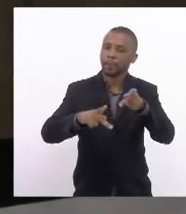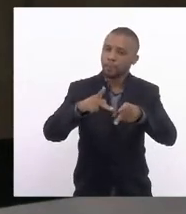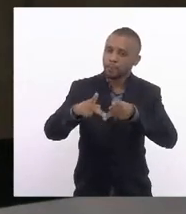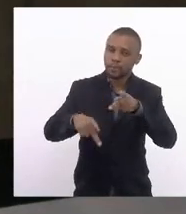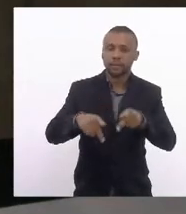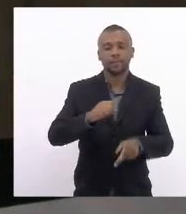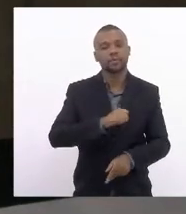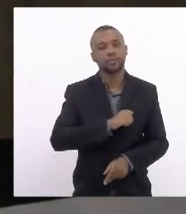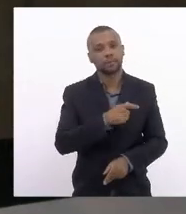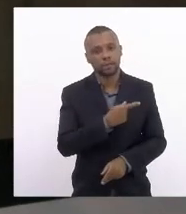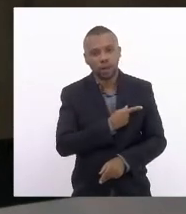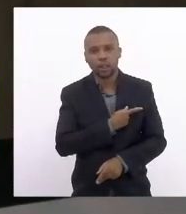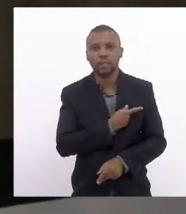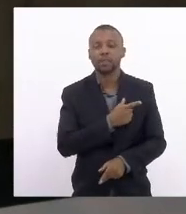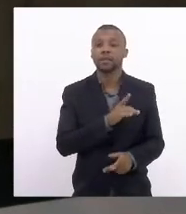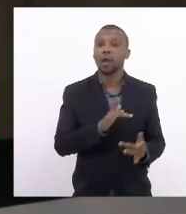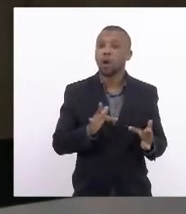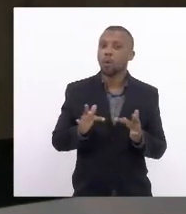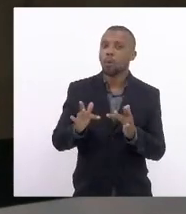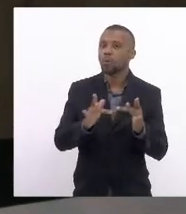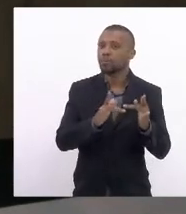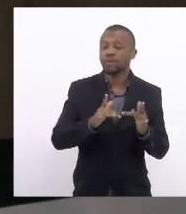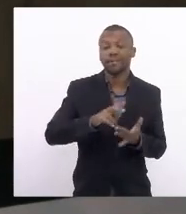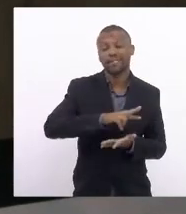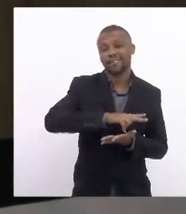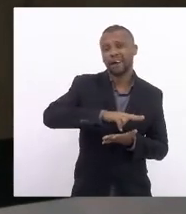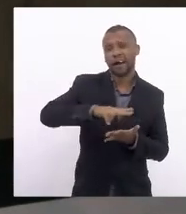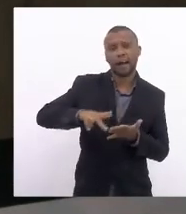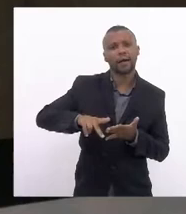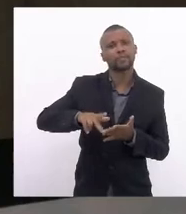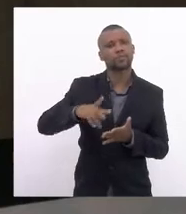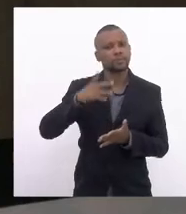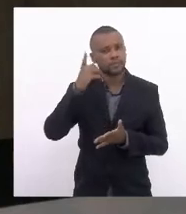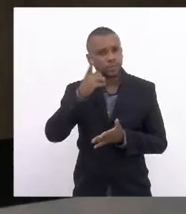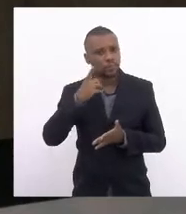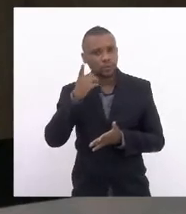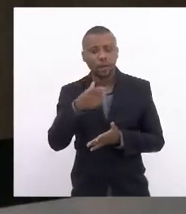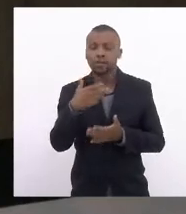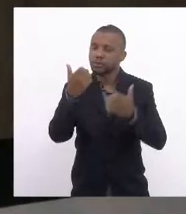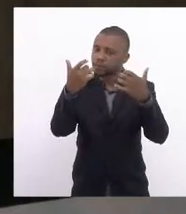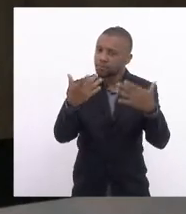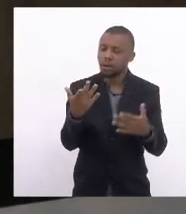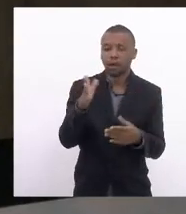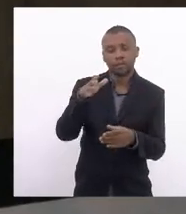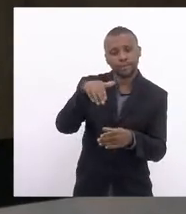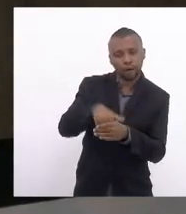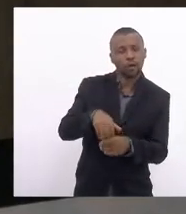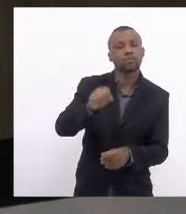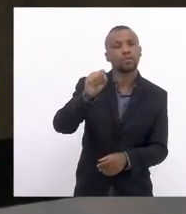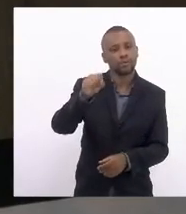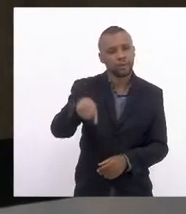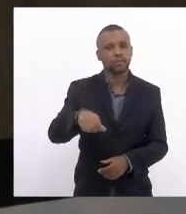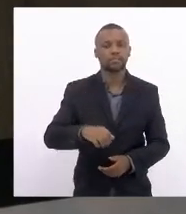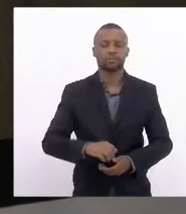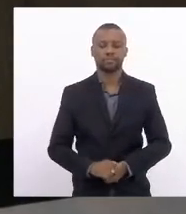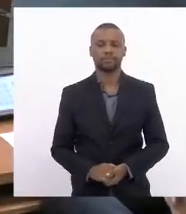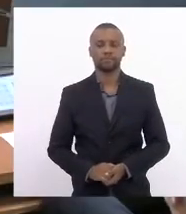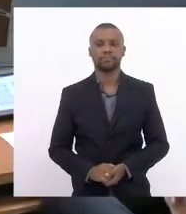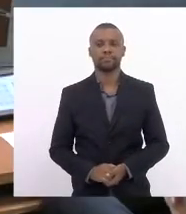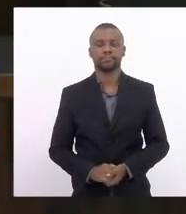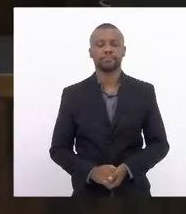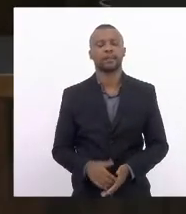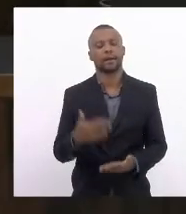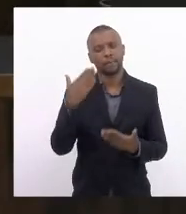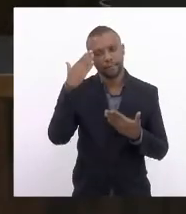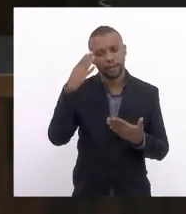que contactou vários gabinetes, e dizer que o nosso voto é o voto sim. Agora, obrigado,